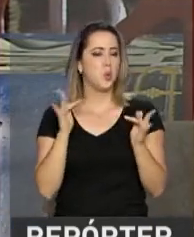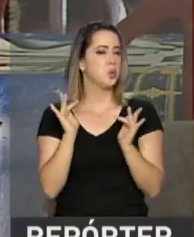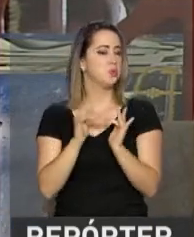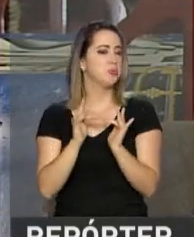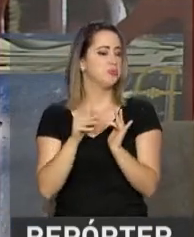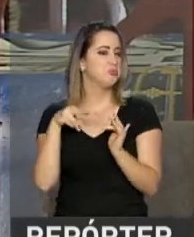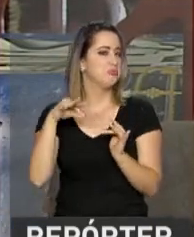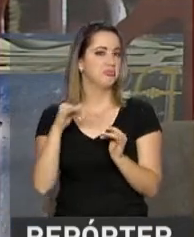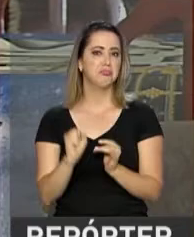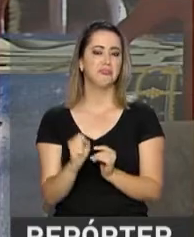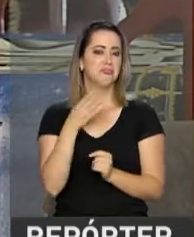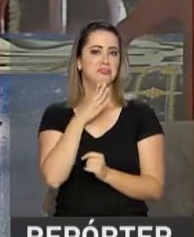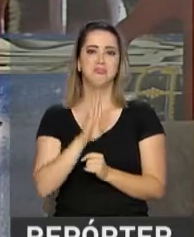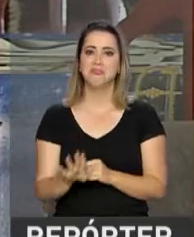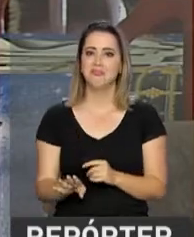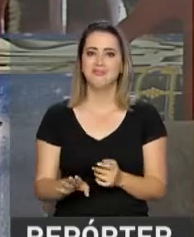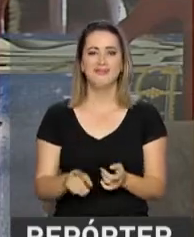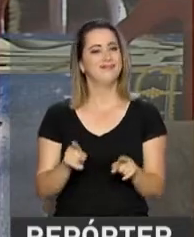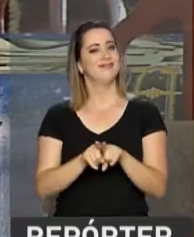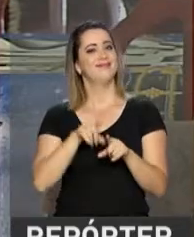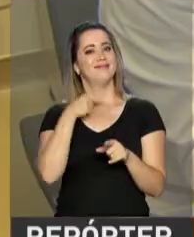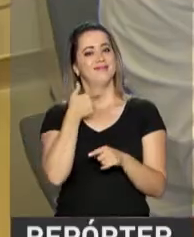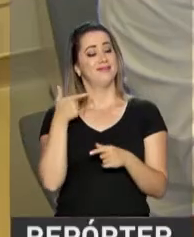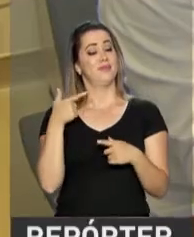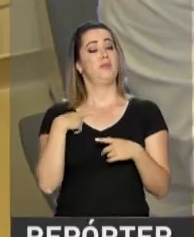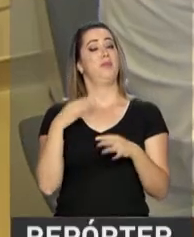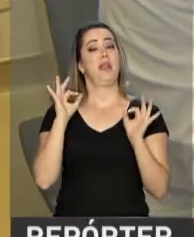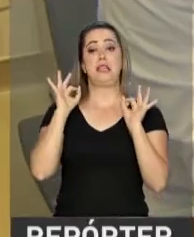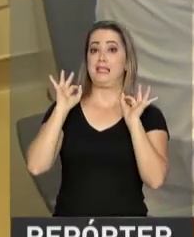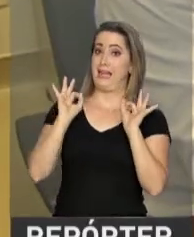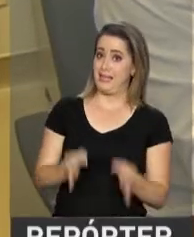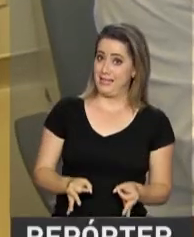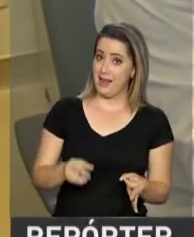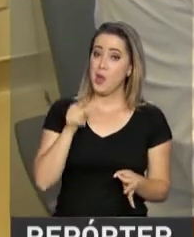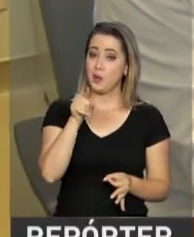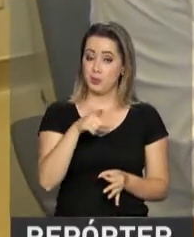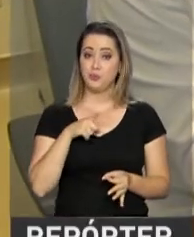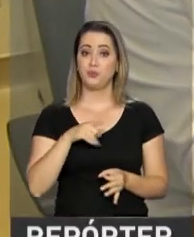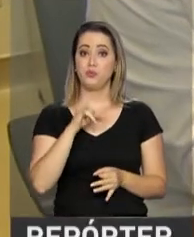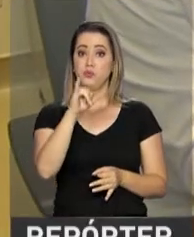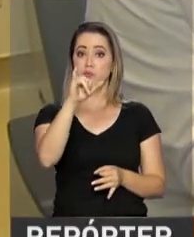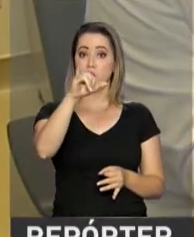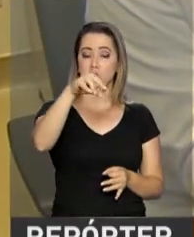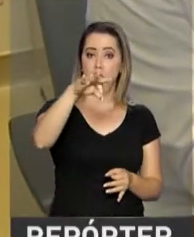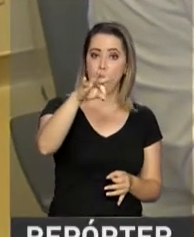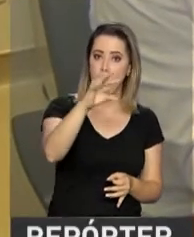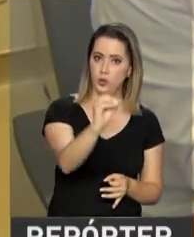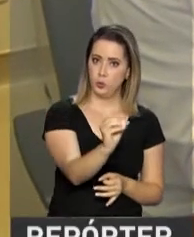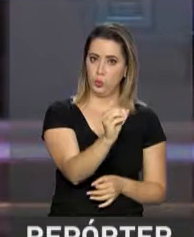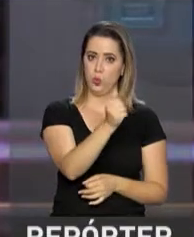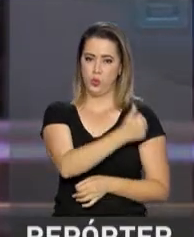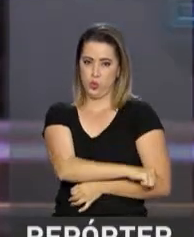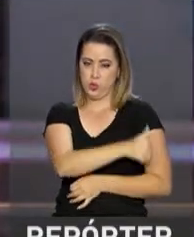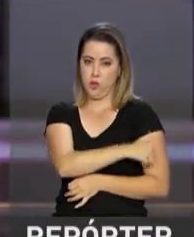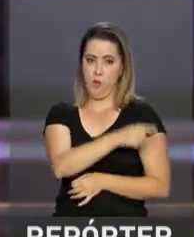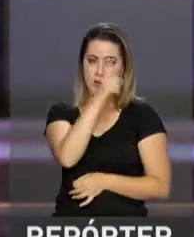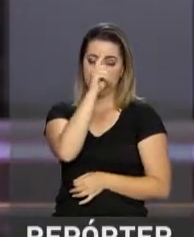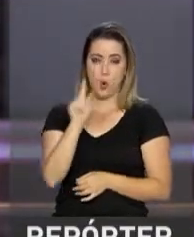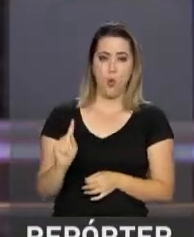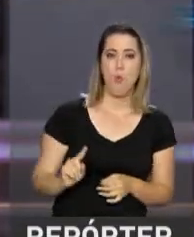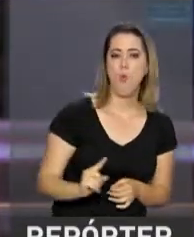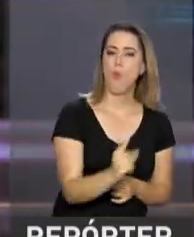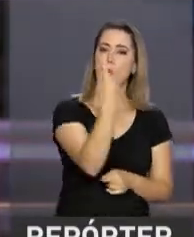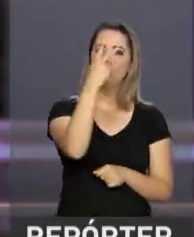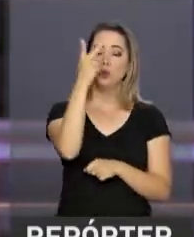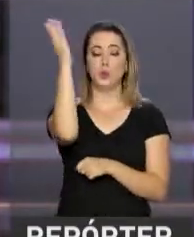nova procedesse pertinho seu diálogo eo instituto nacional de traumatologia e ortopedia o windows é o único no brasil